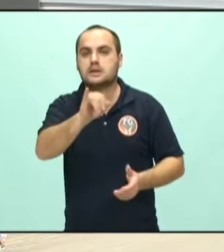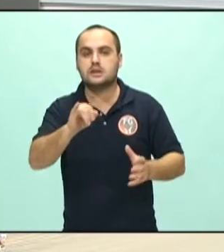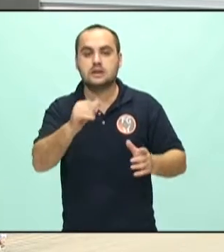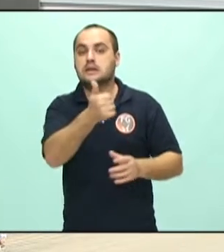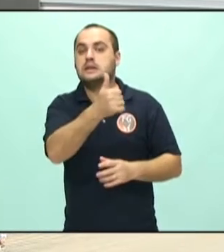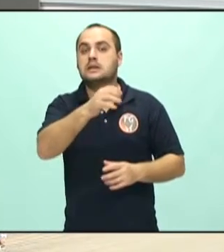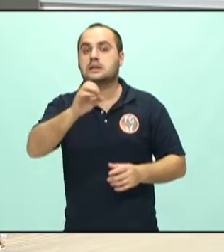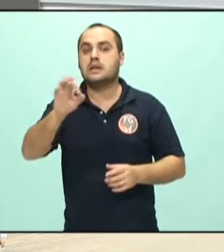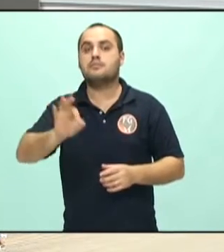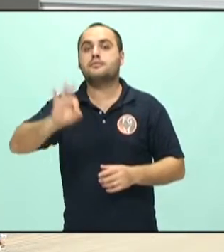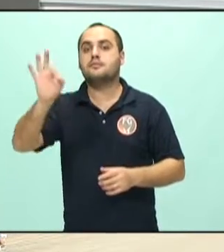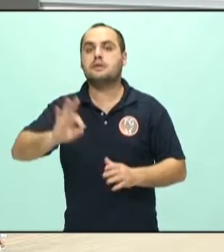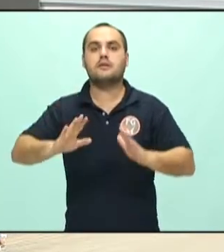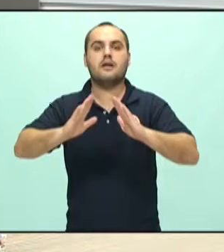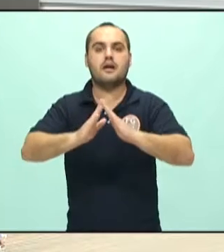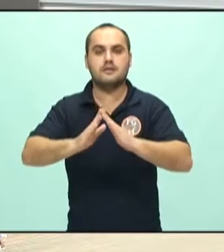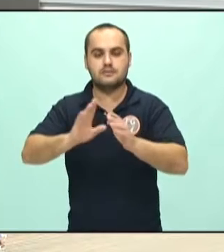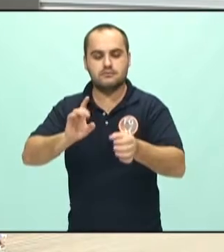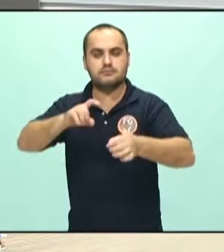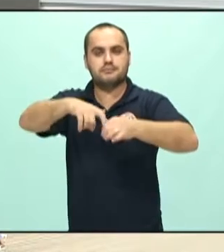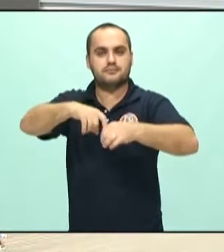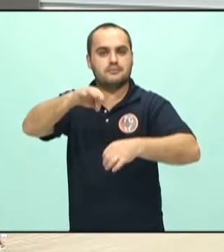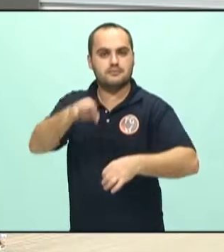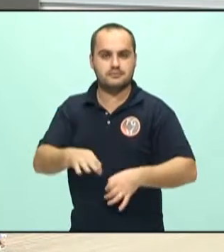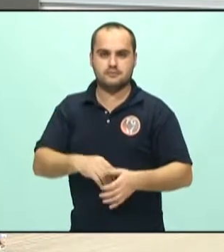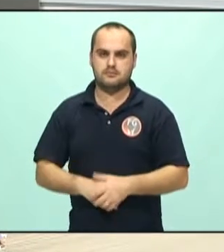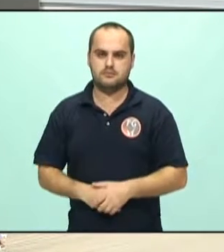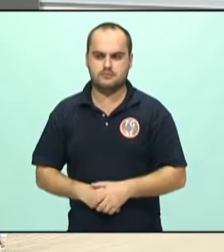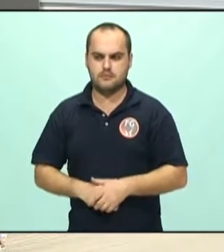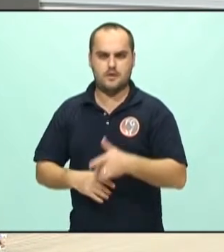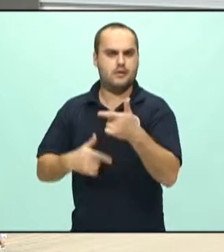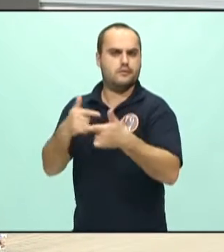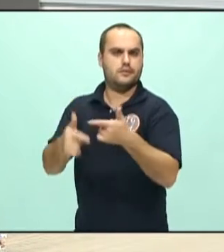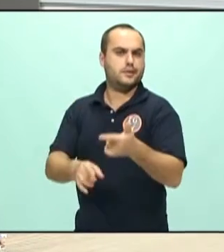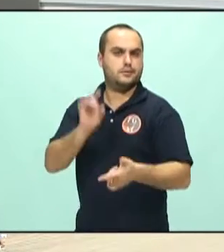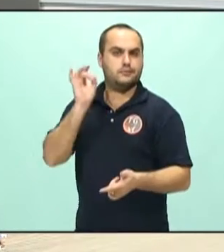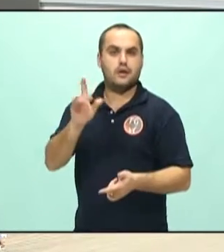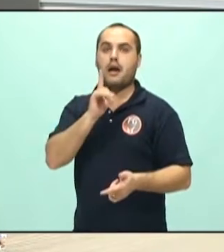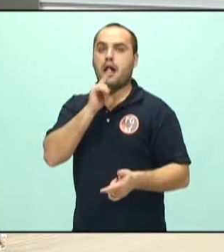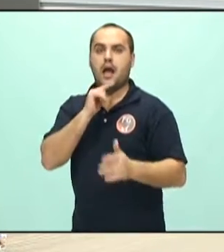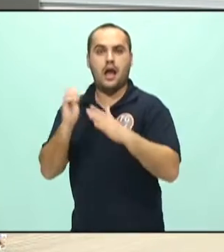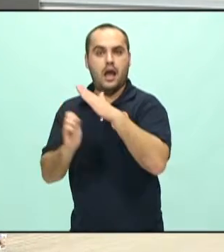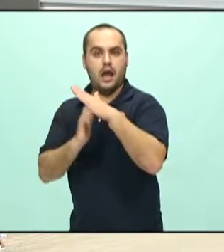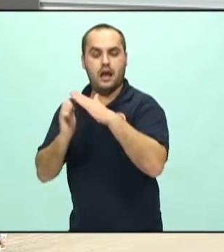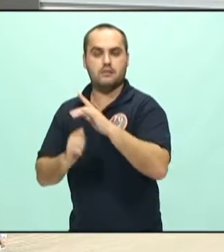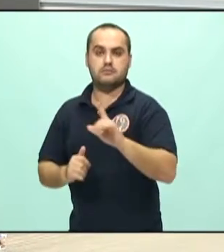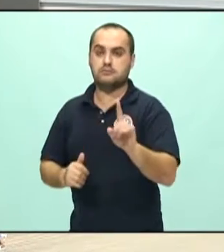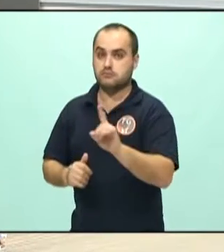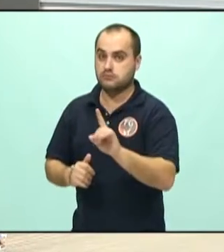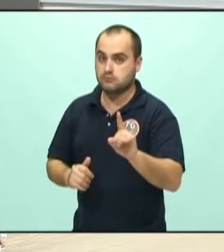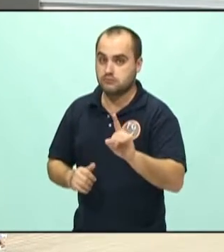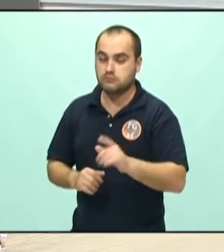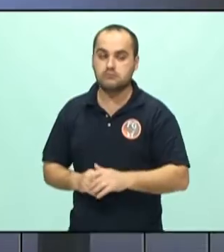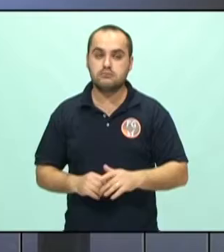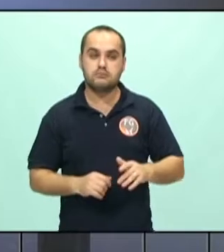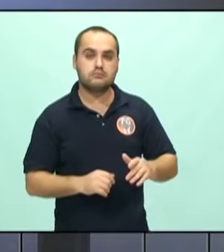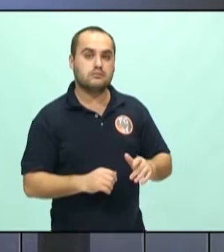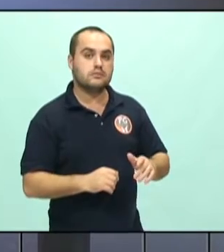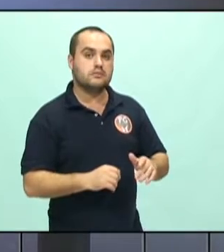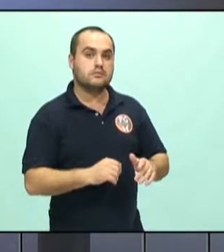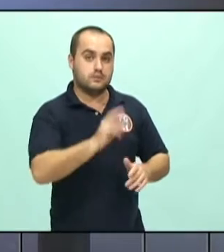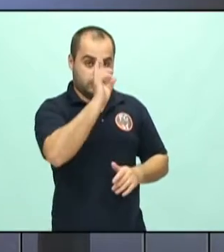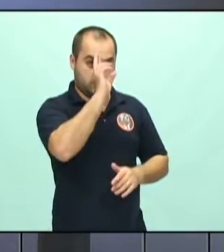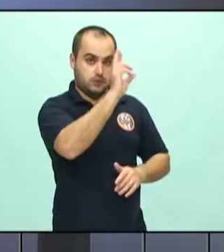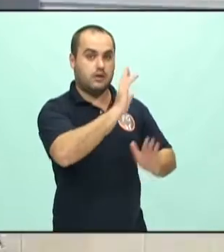regularmente mas esse trabalho não é só um trabalho do semasa é um trabalho também do do proprietário da residência do